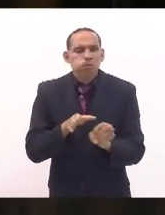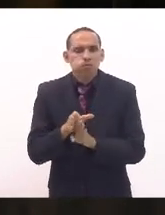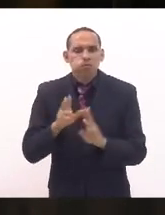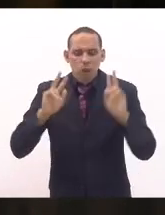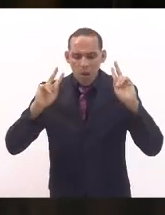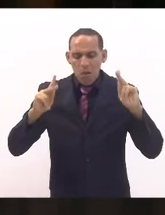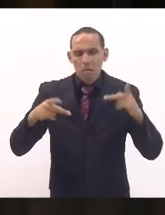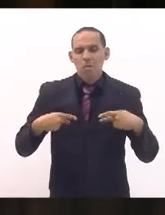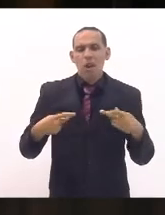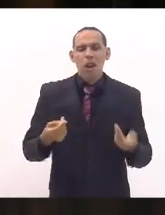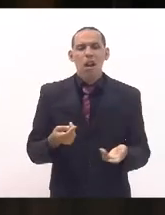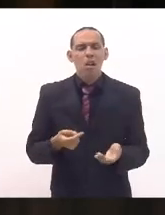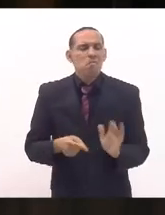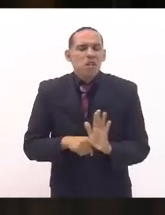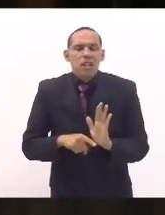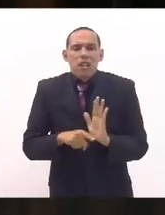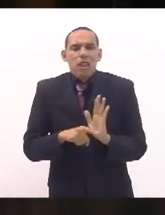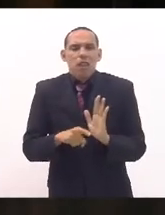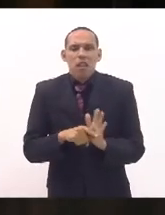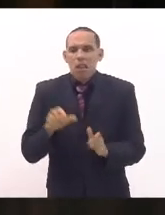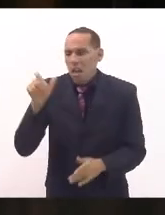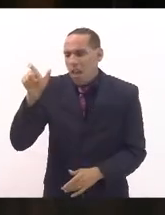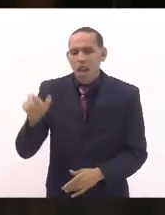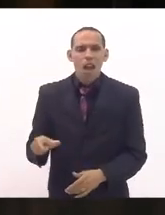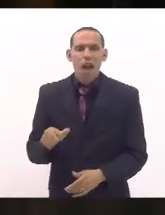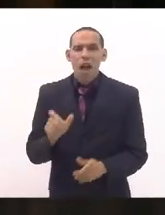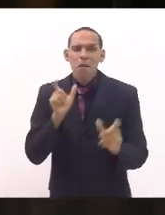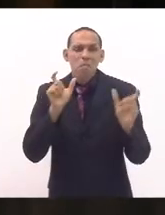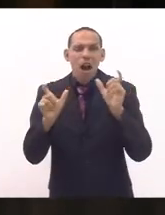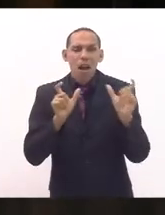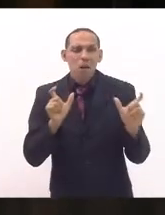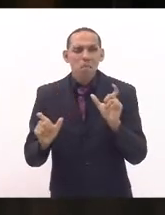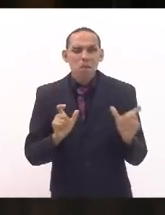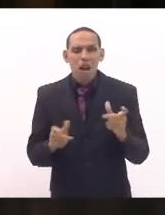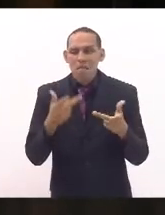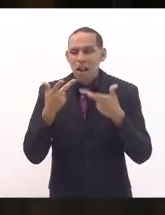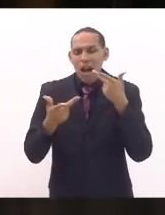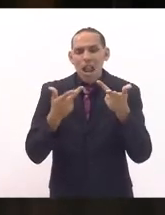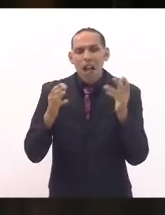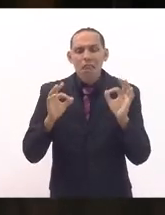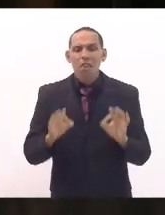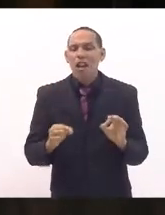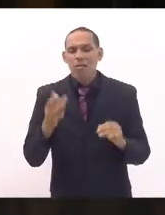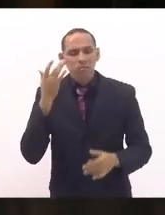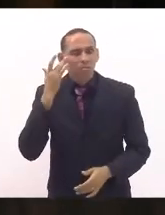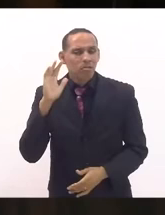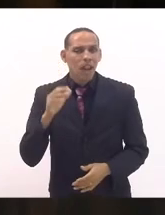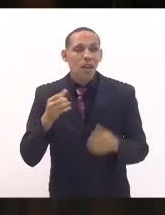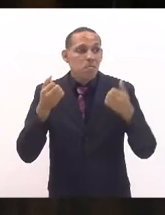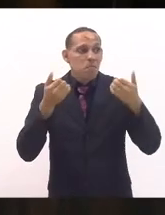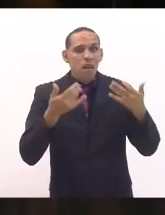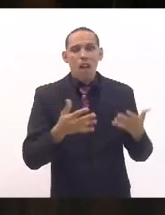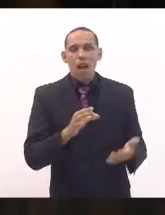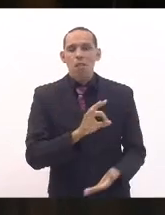ser humano, que faltava para elas vocabulário para poder explicar para a